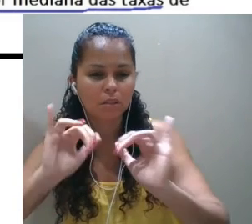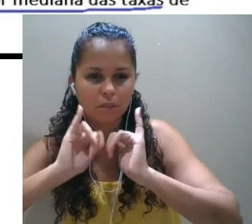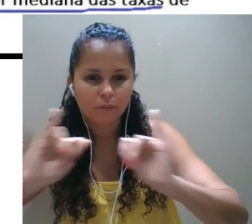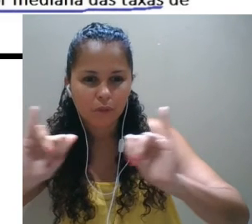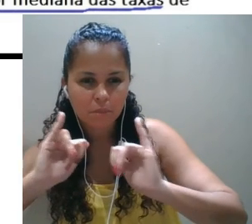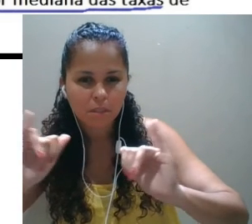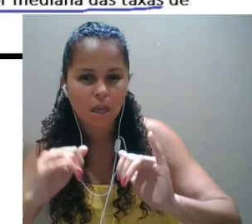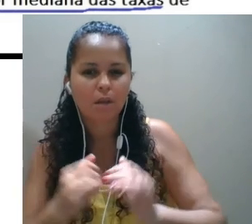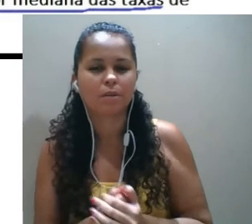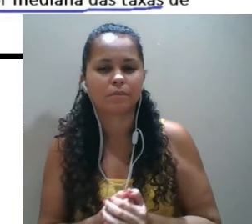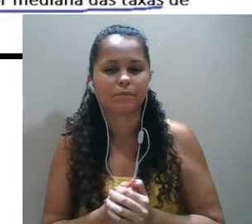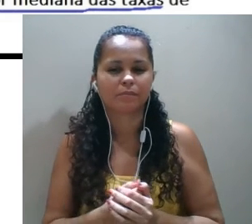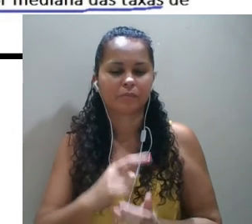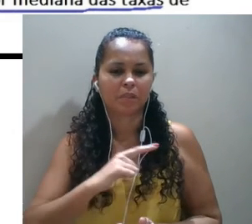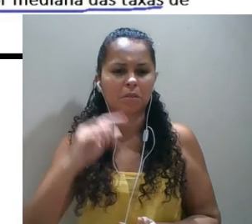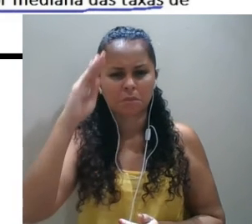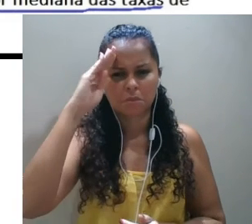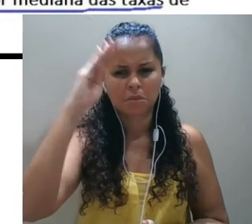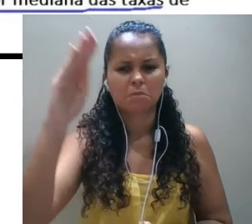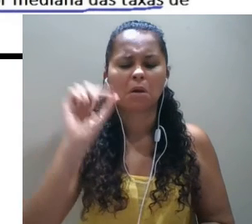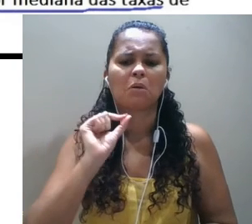exemplo. Vamos pegar o termo central